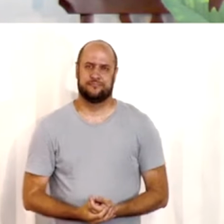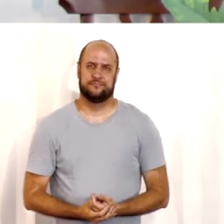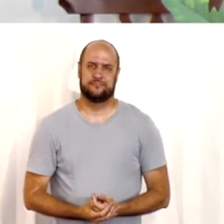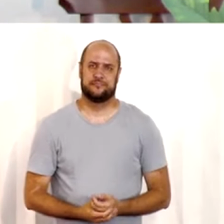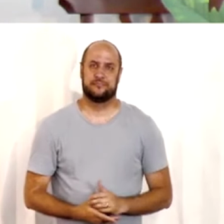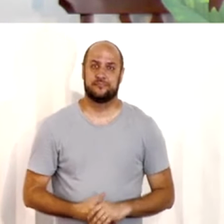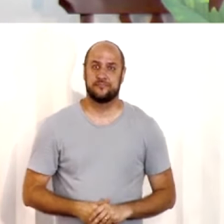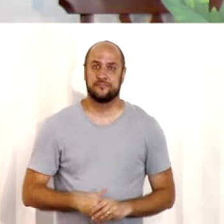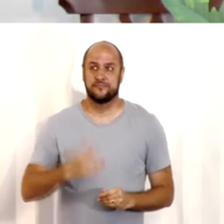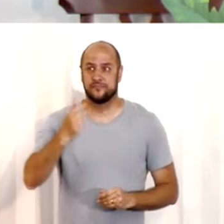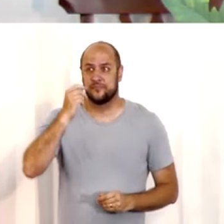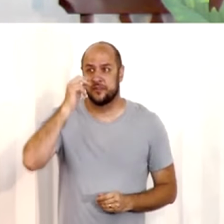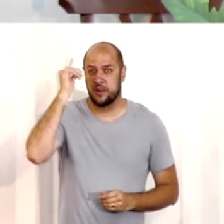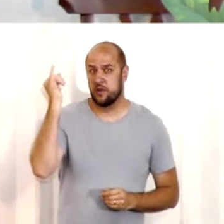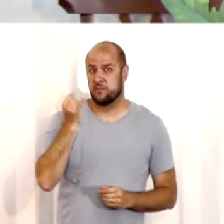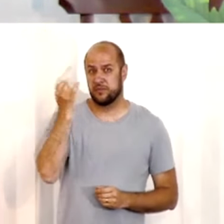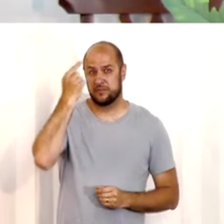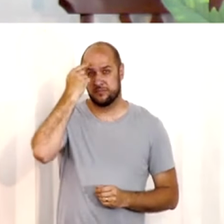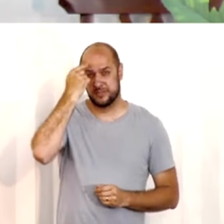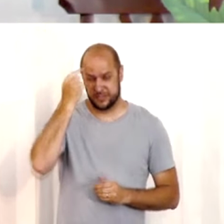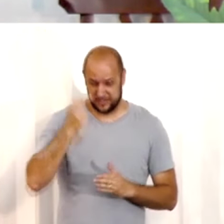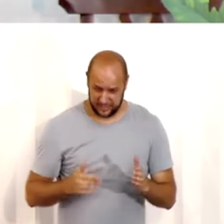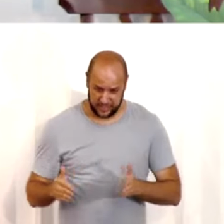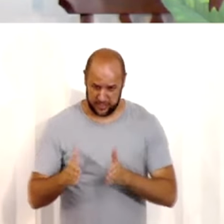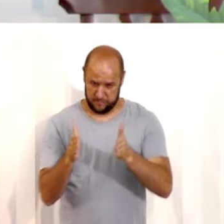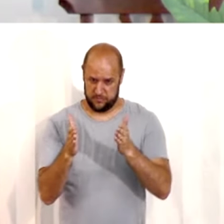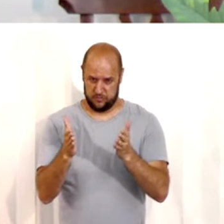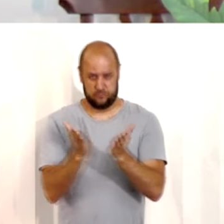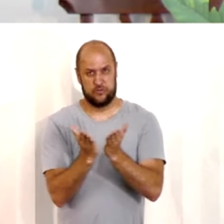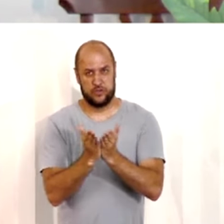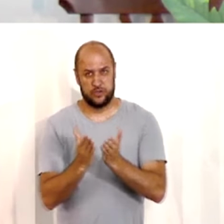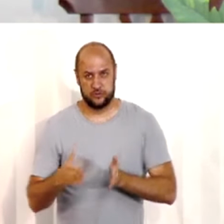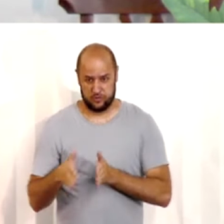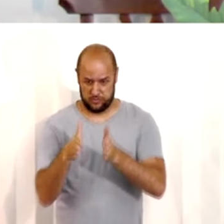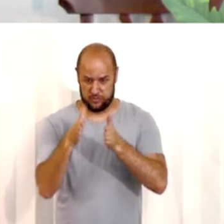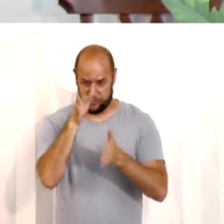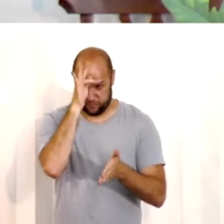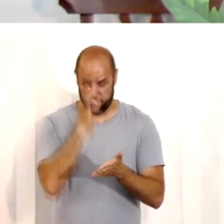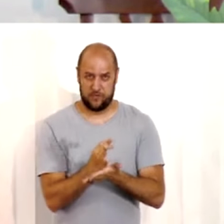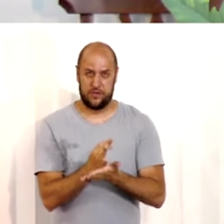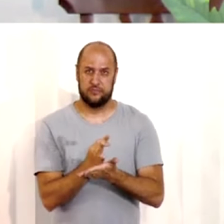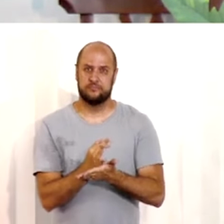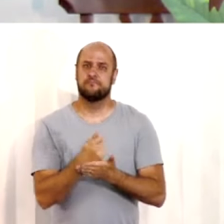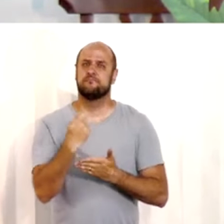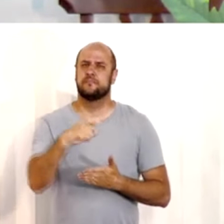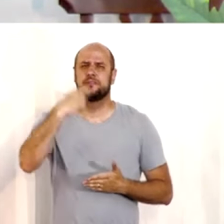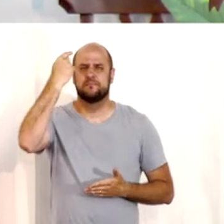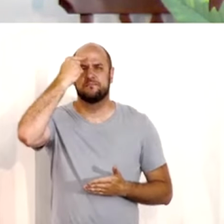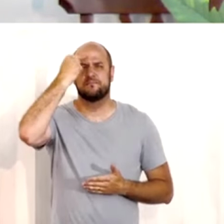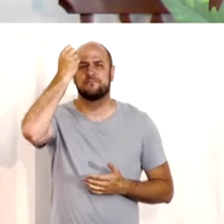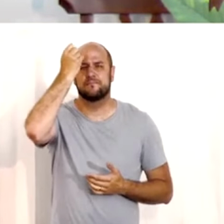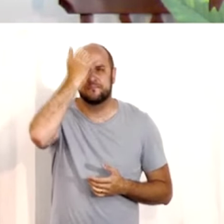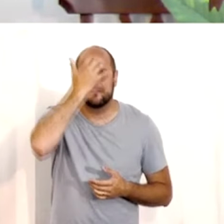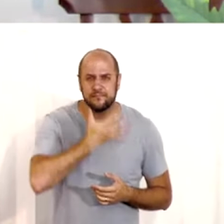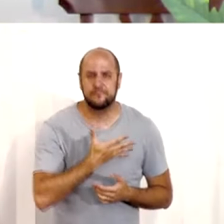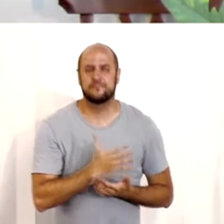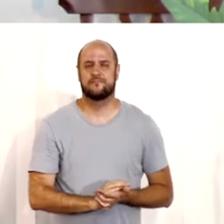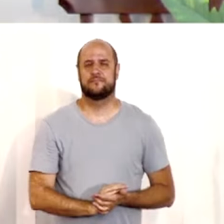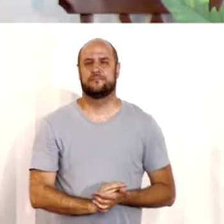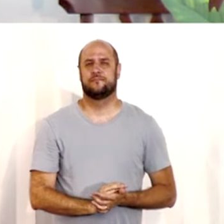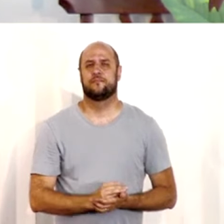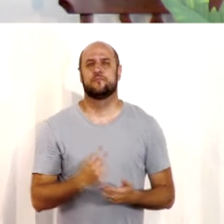essa ênfase, na carreira cristã, na carreira da fé, é necessário considerar a graça, porque a graça é